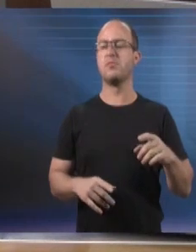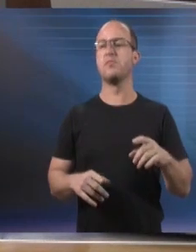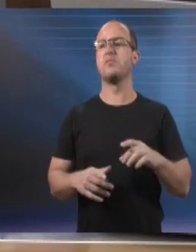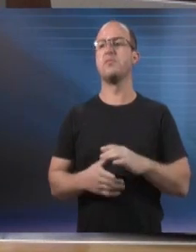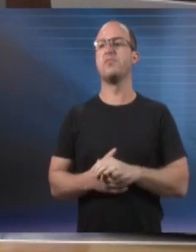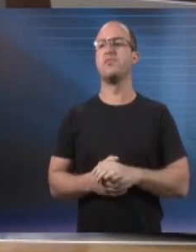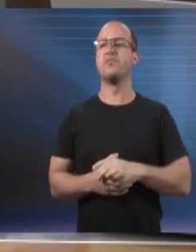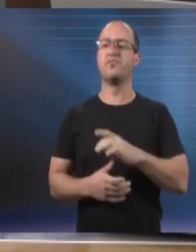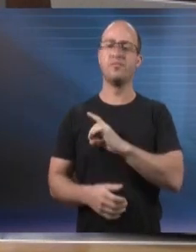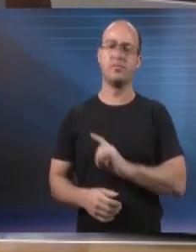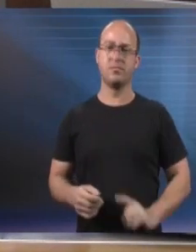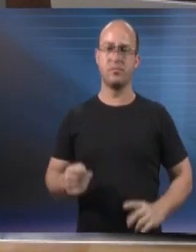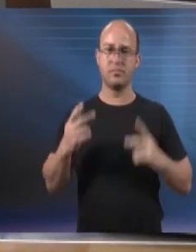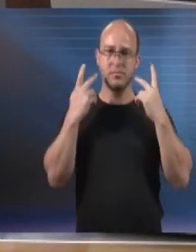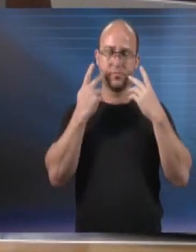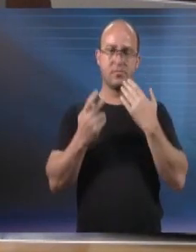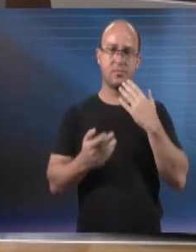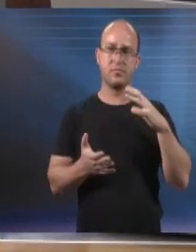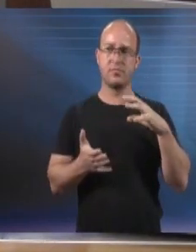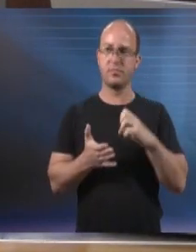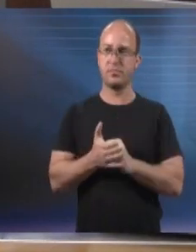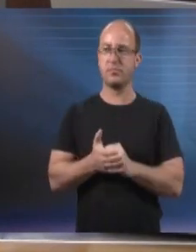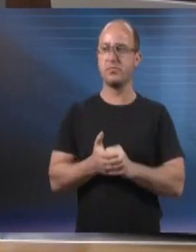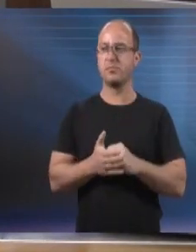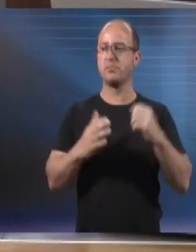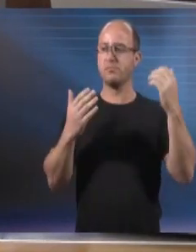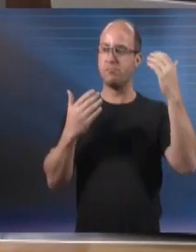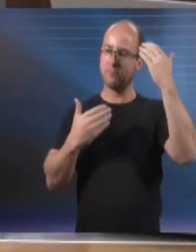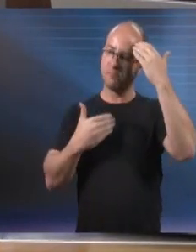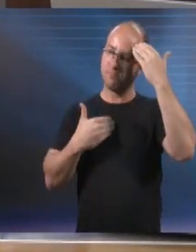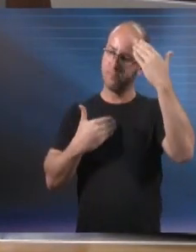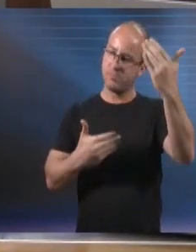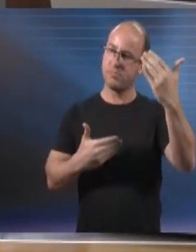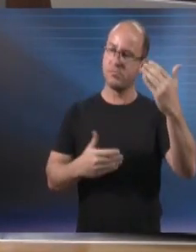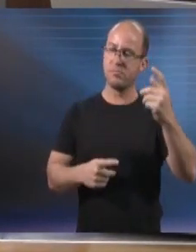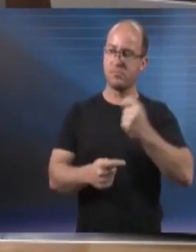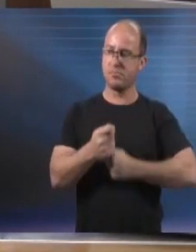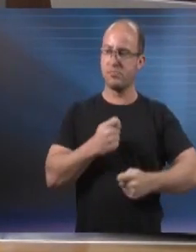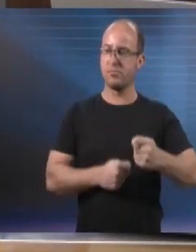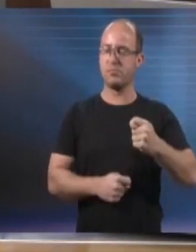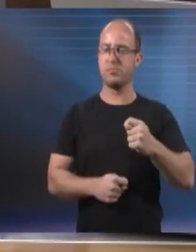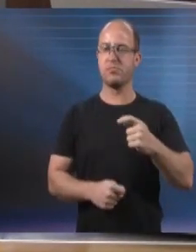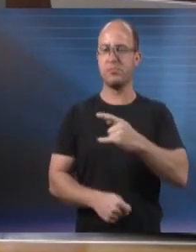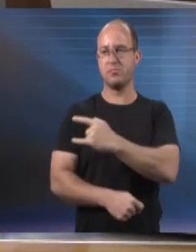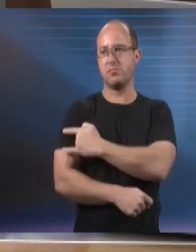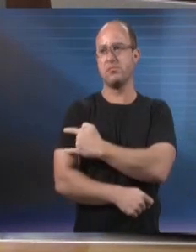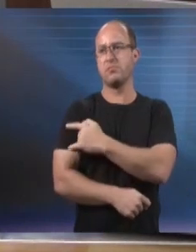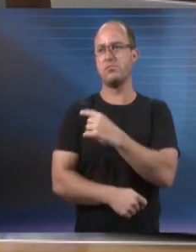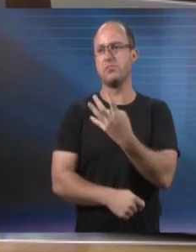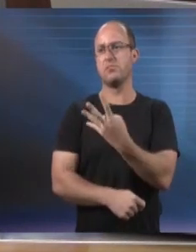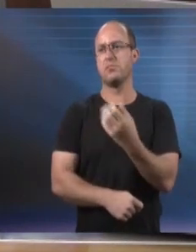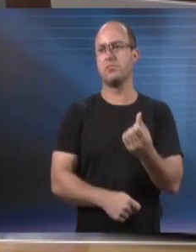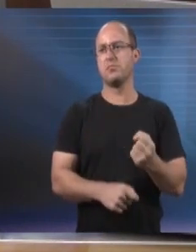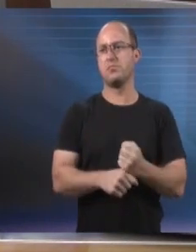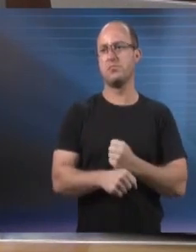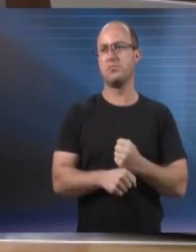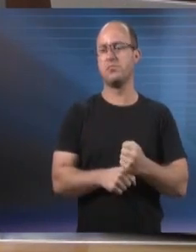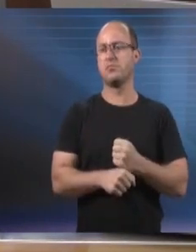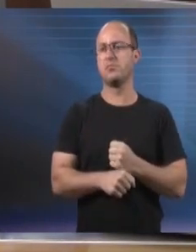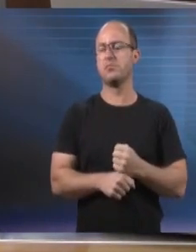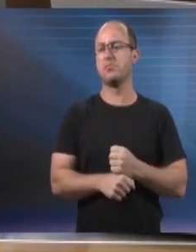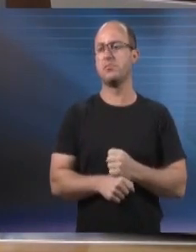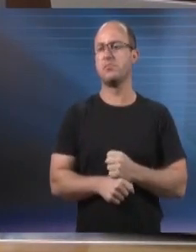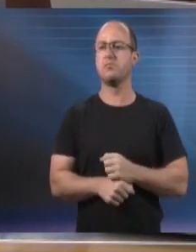que seja registrado nos anais dessa casa a moção de congratulação aos economistas potiguares pelos 46 anos de profissão